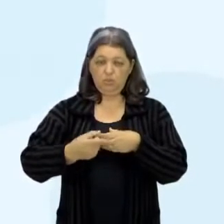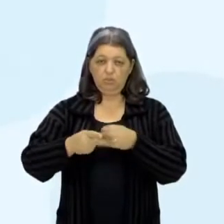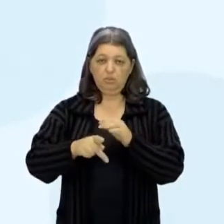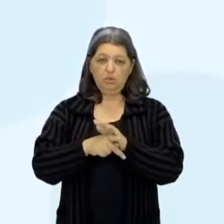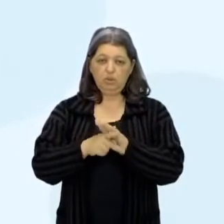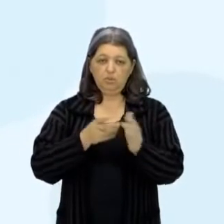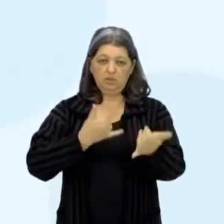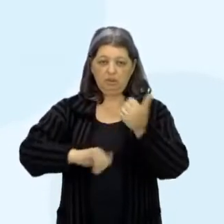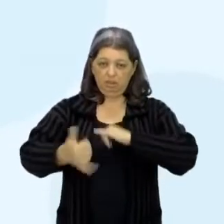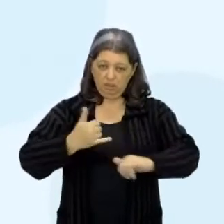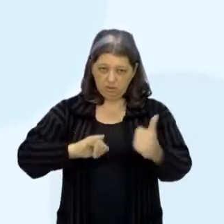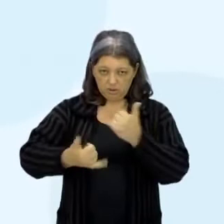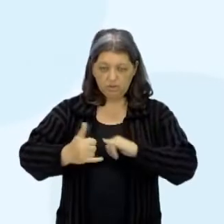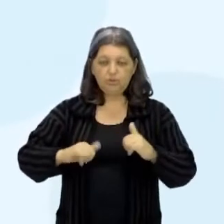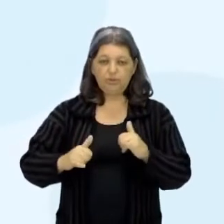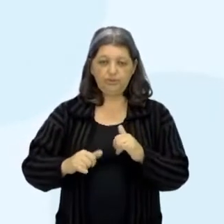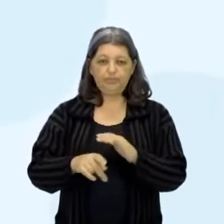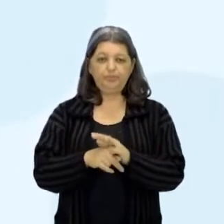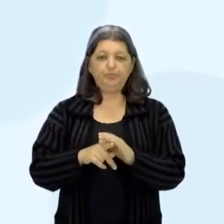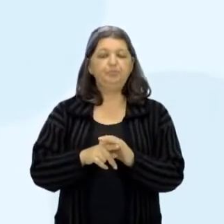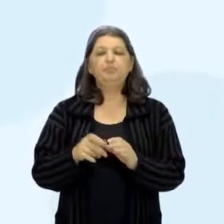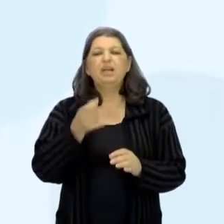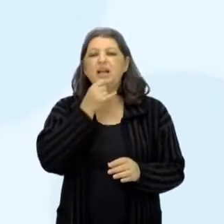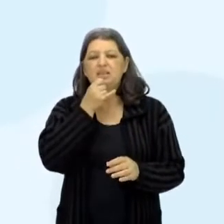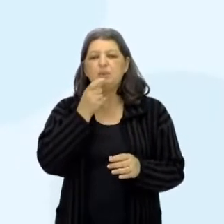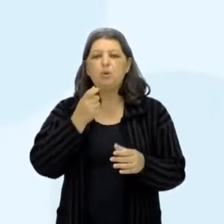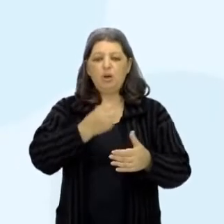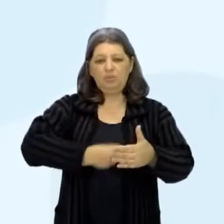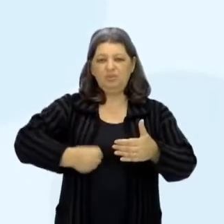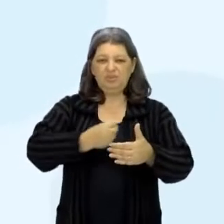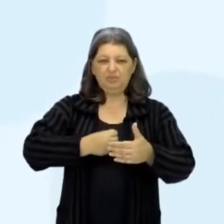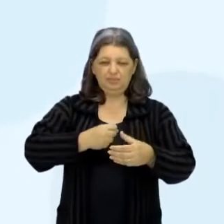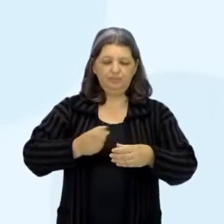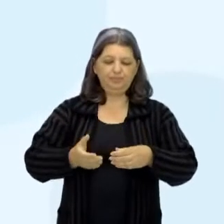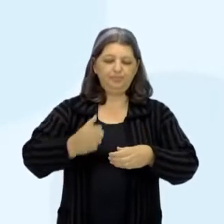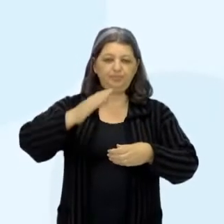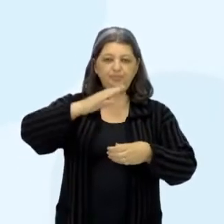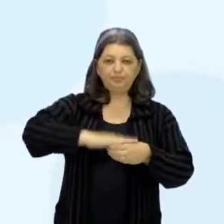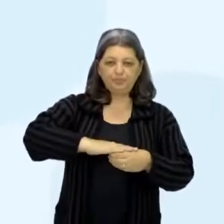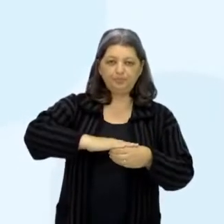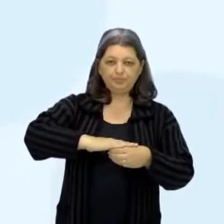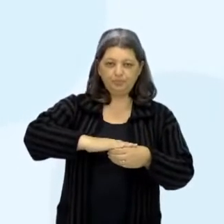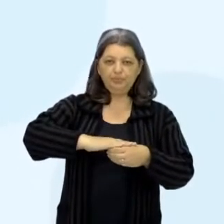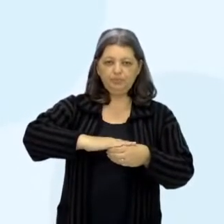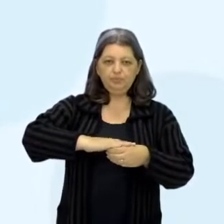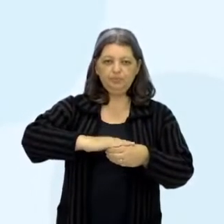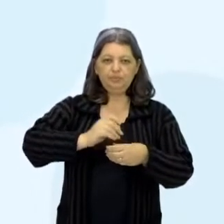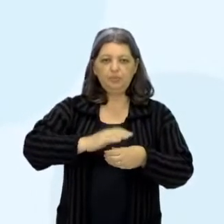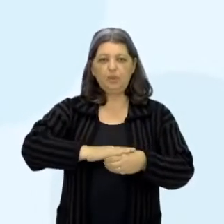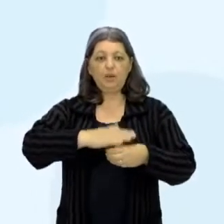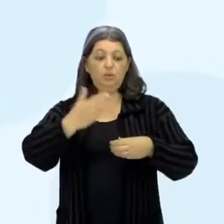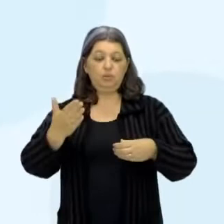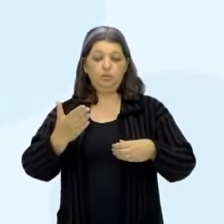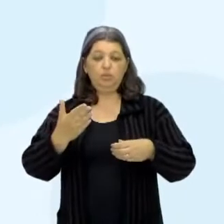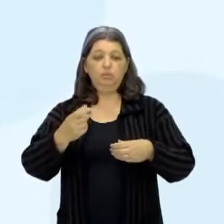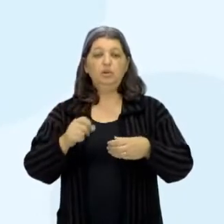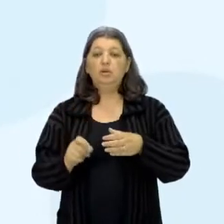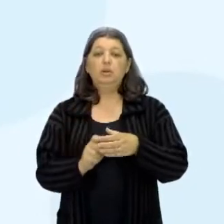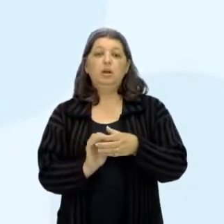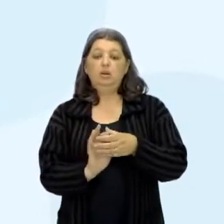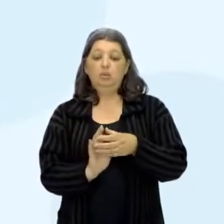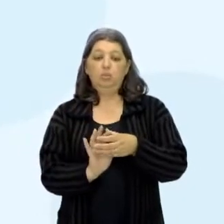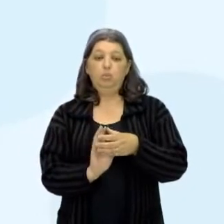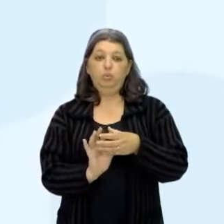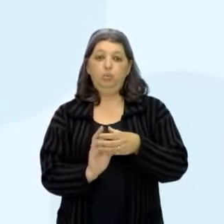e troca matéria também. Panela aberta para fazer o milho de pipoca. O que vai acontecer? Panela aberta, quando chegar numa certa temperatura, vai ter um